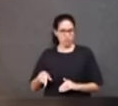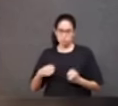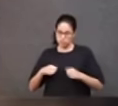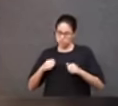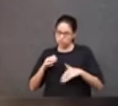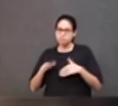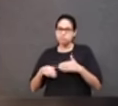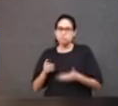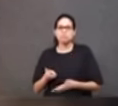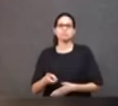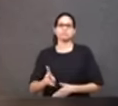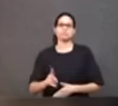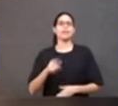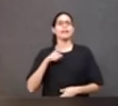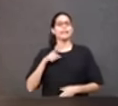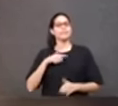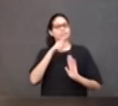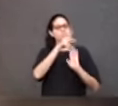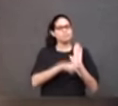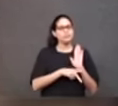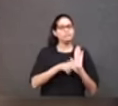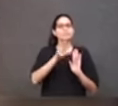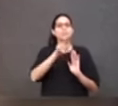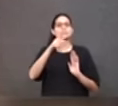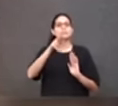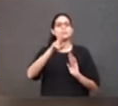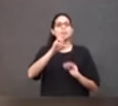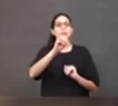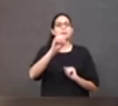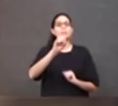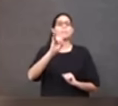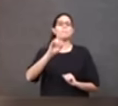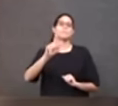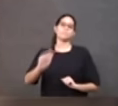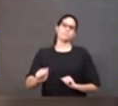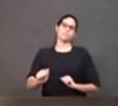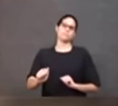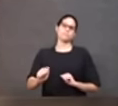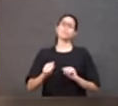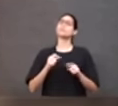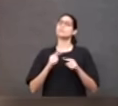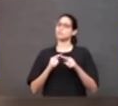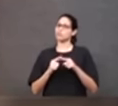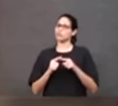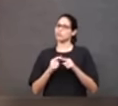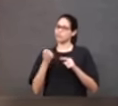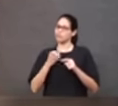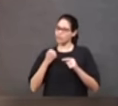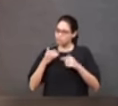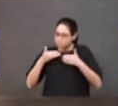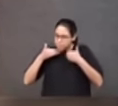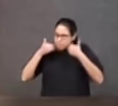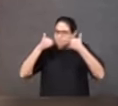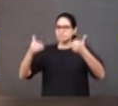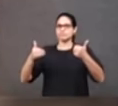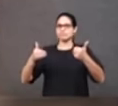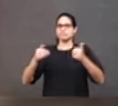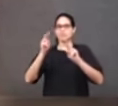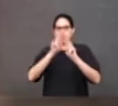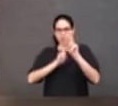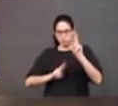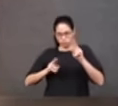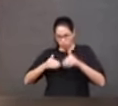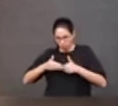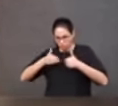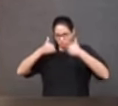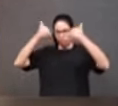programa Prossiga visa exatamente ajudar a instituição a superar dificuldades e elevar a nossa taxa de